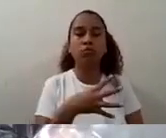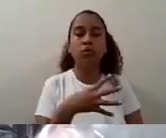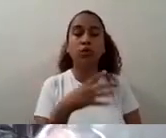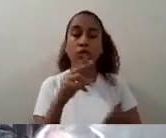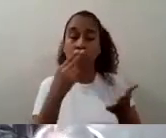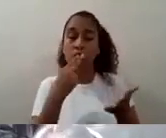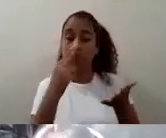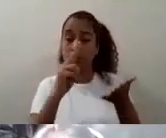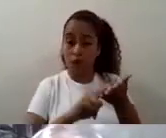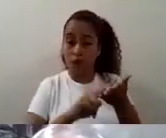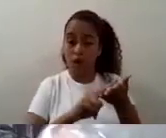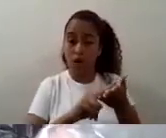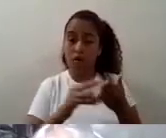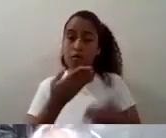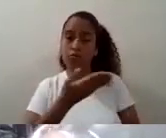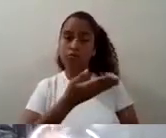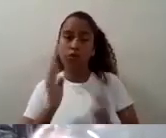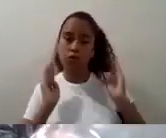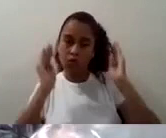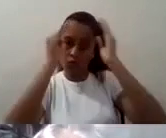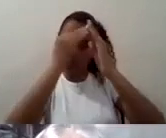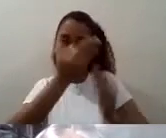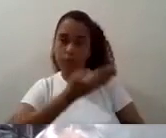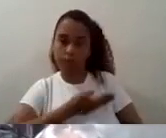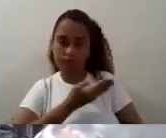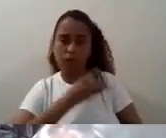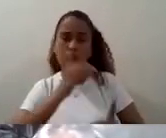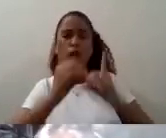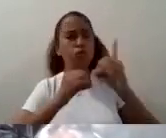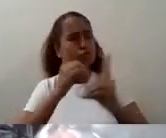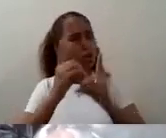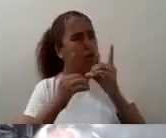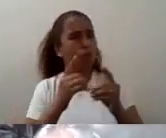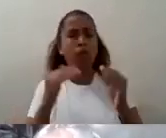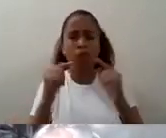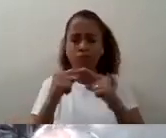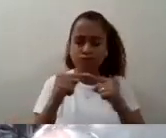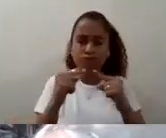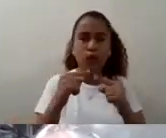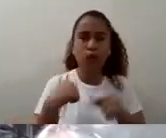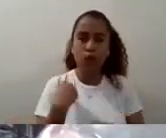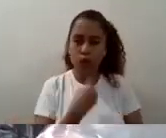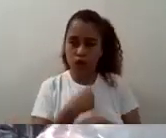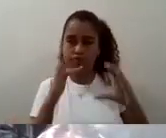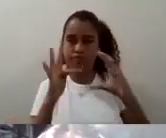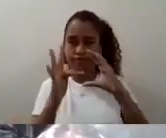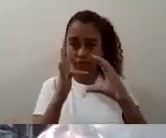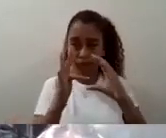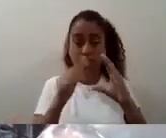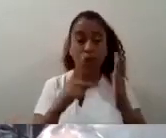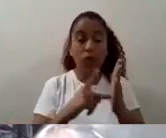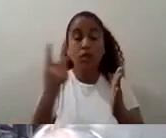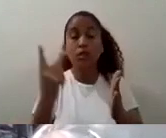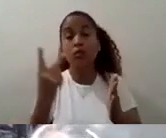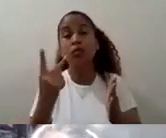do Papa Francisco, que dialogou muito com o tema da nossa campanha. E a segunda foi a reforma,